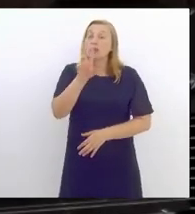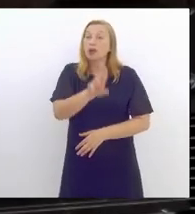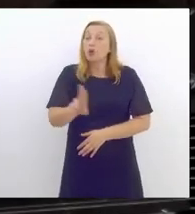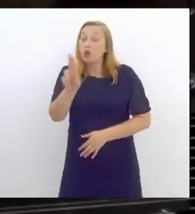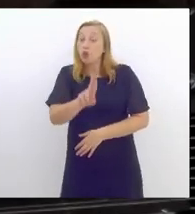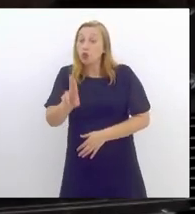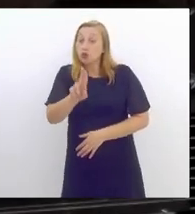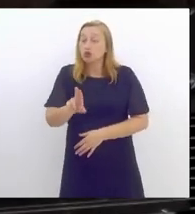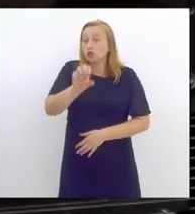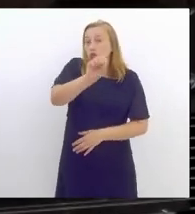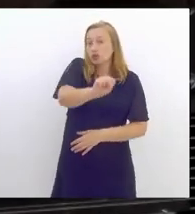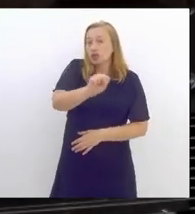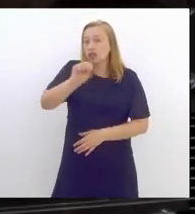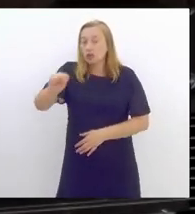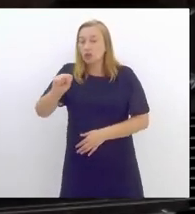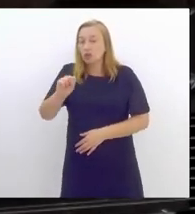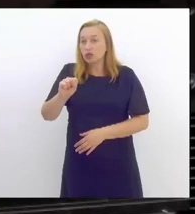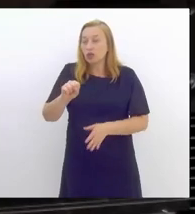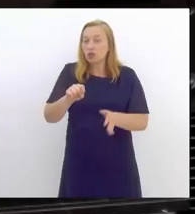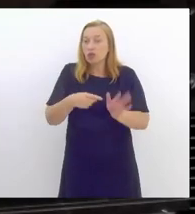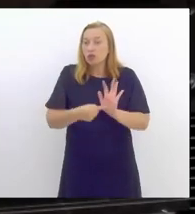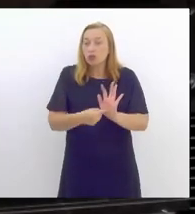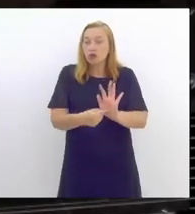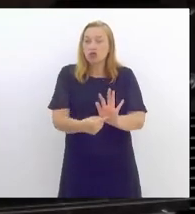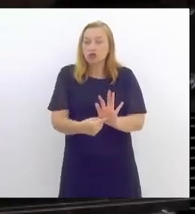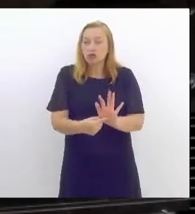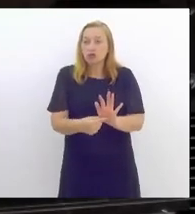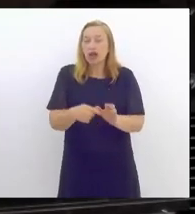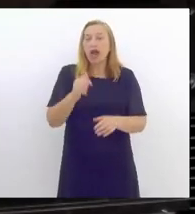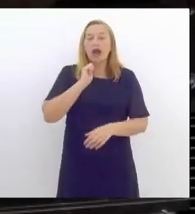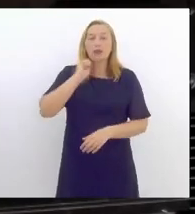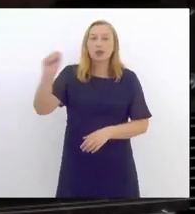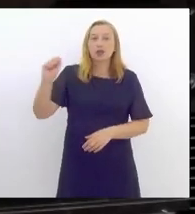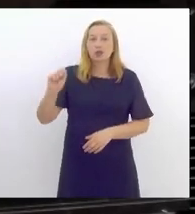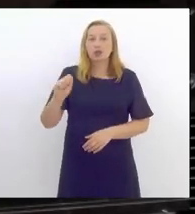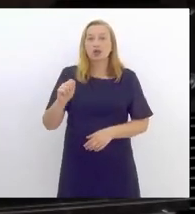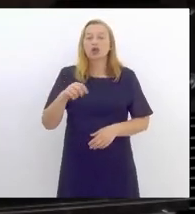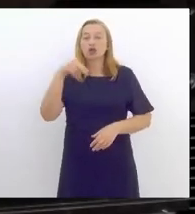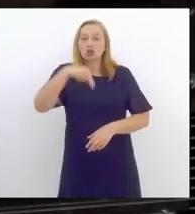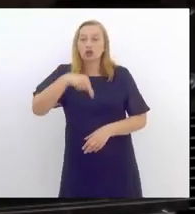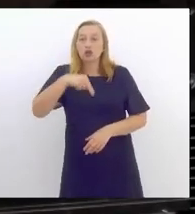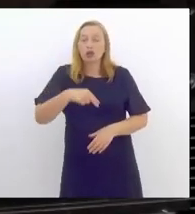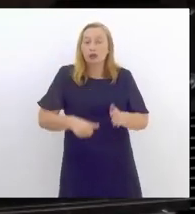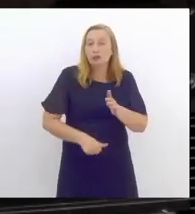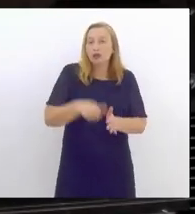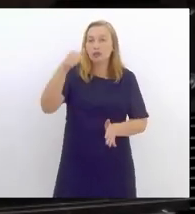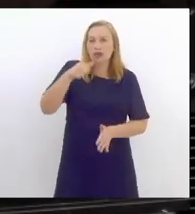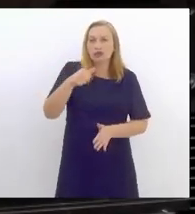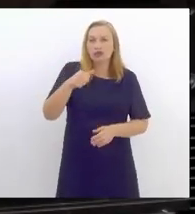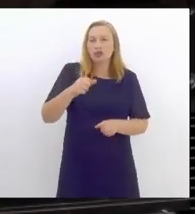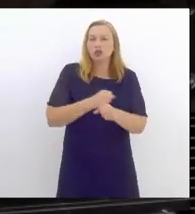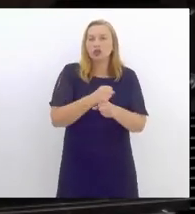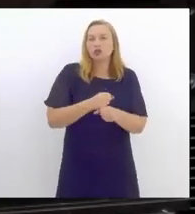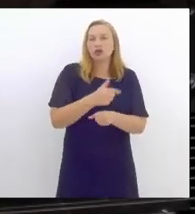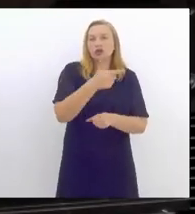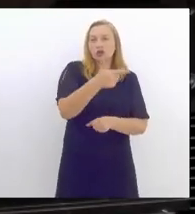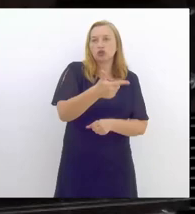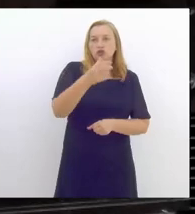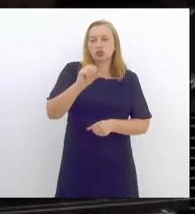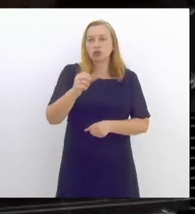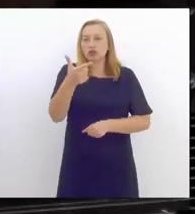88% das amostras entre abril e novembro. Foi a primeira vez, desde 2016, que